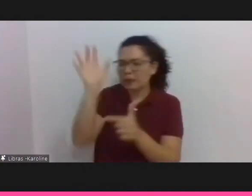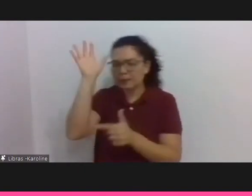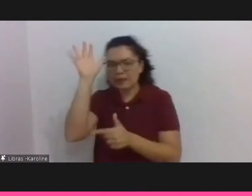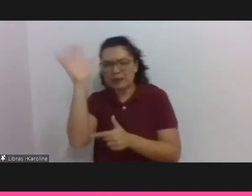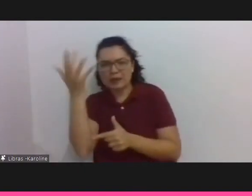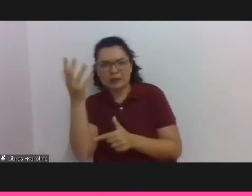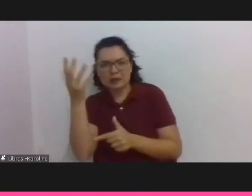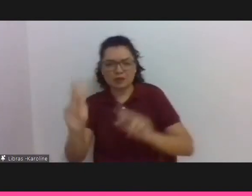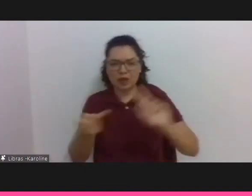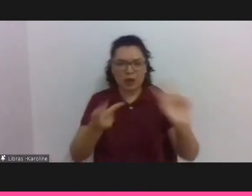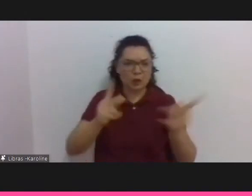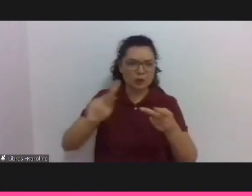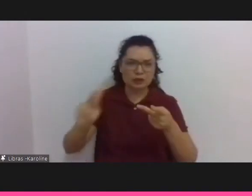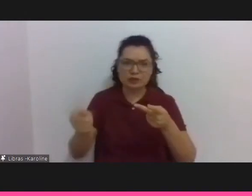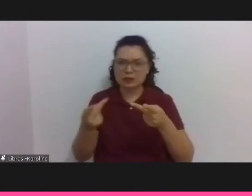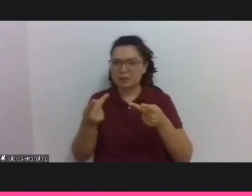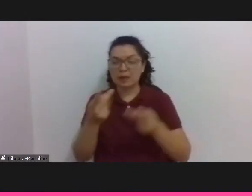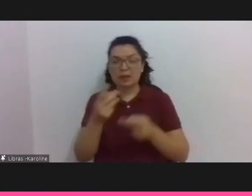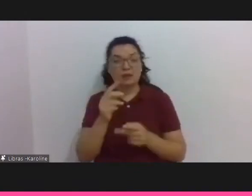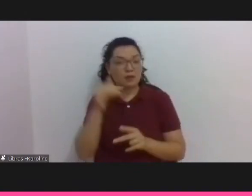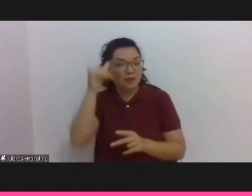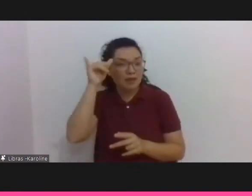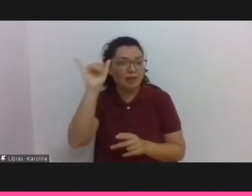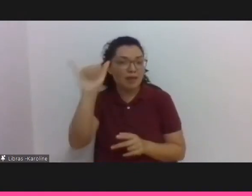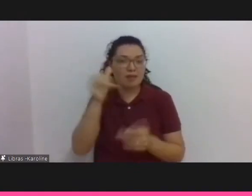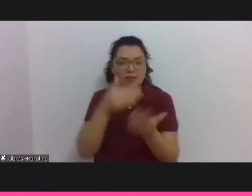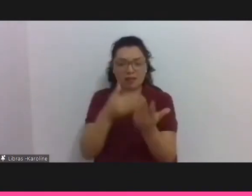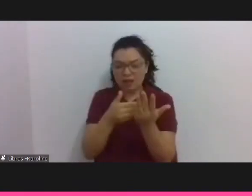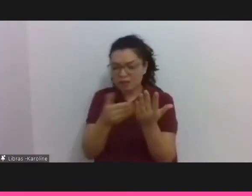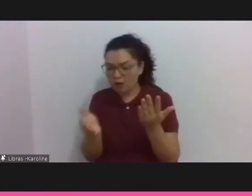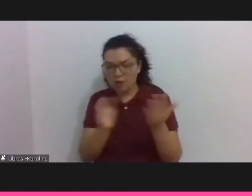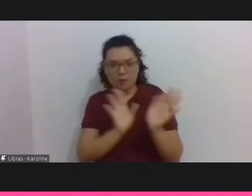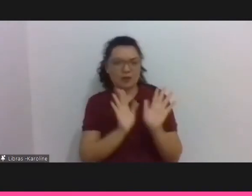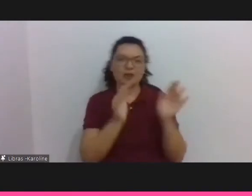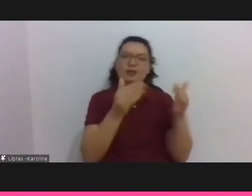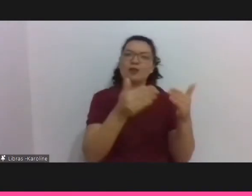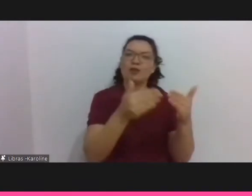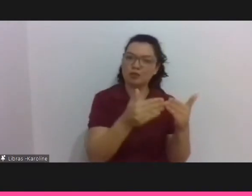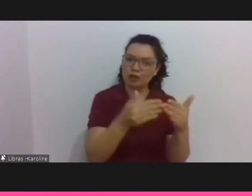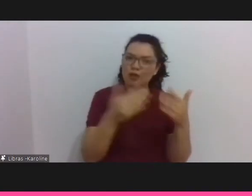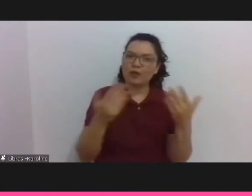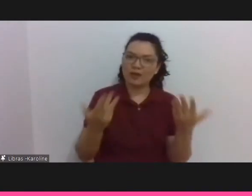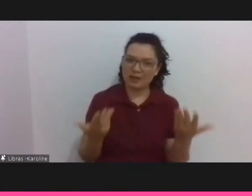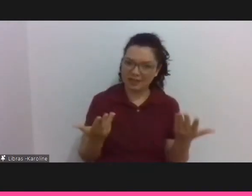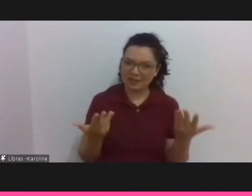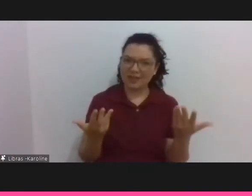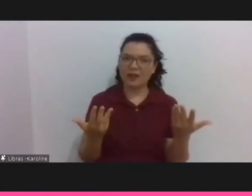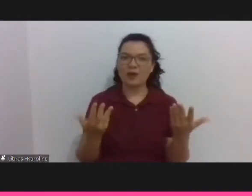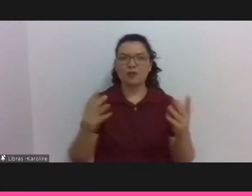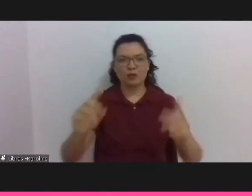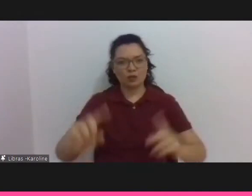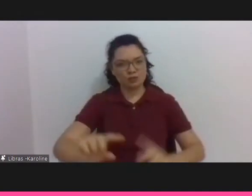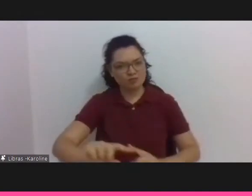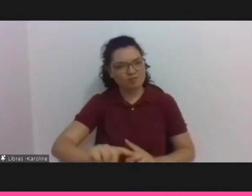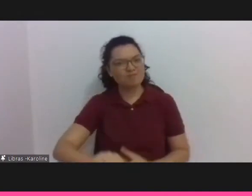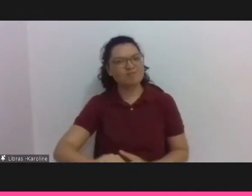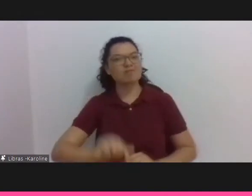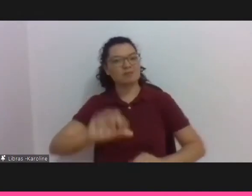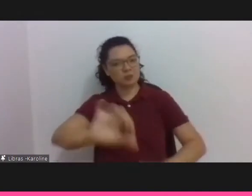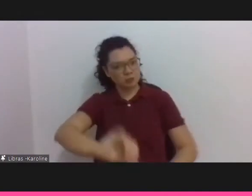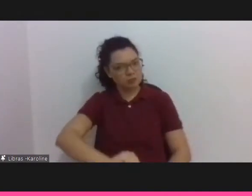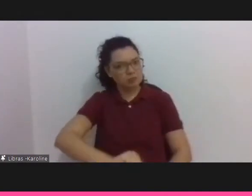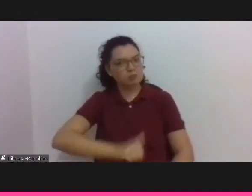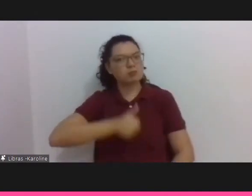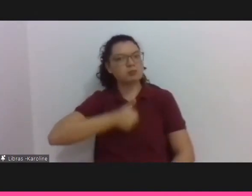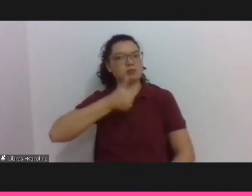à pressão, independente da situação. Refiro-me, é claro, aos descaminhos políticos do Brasil